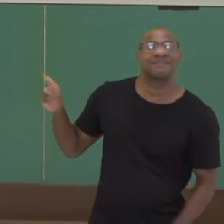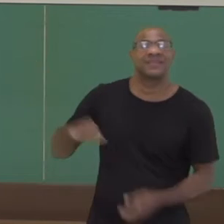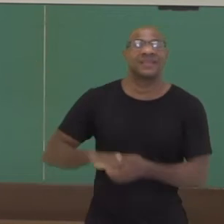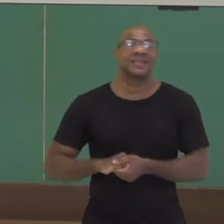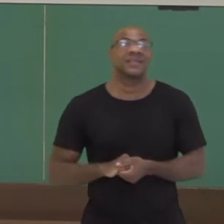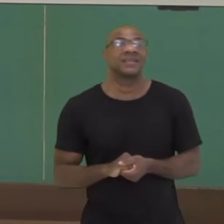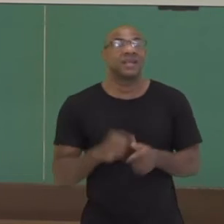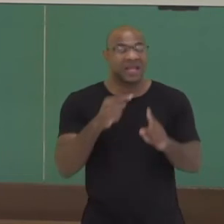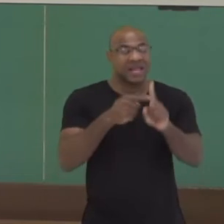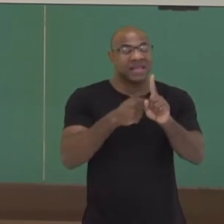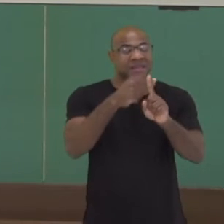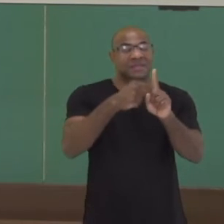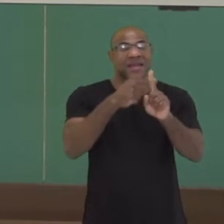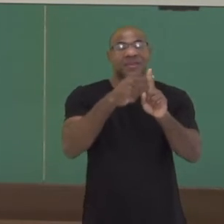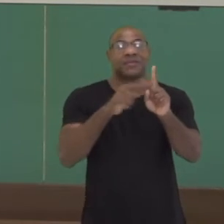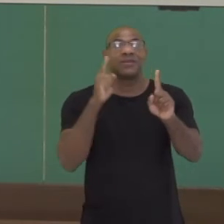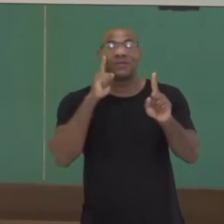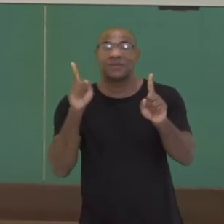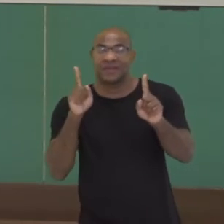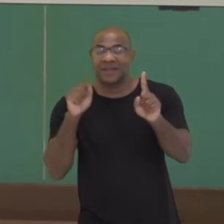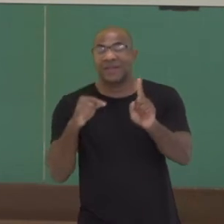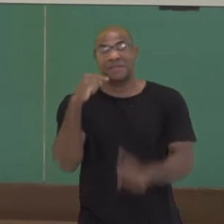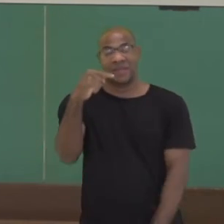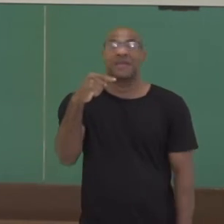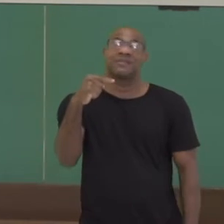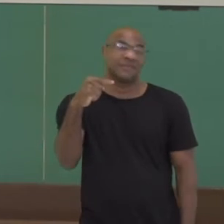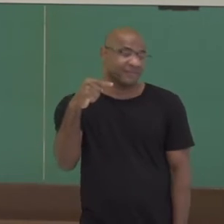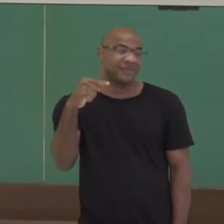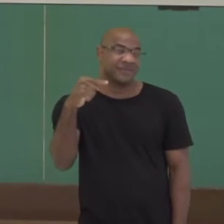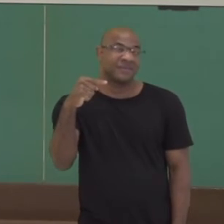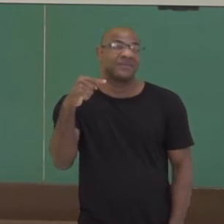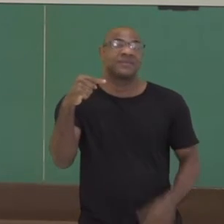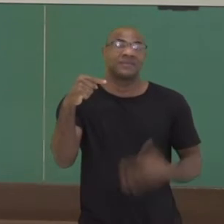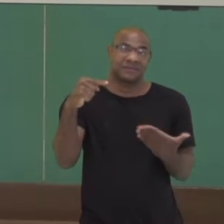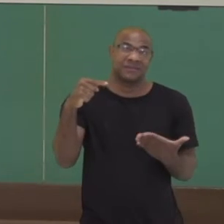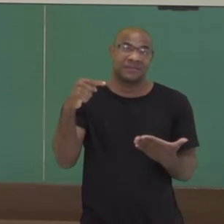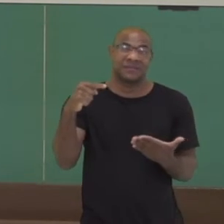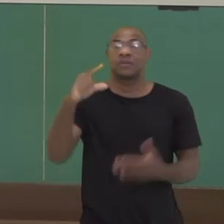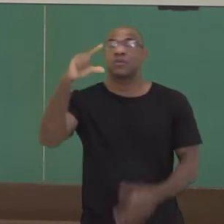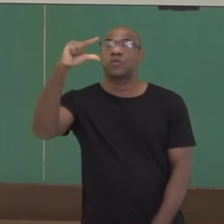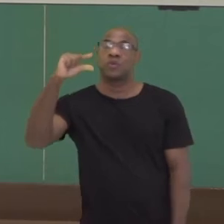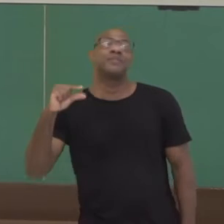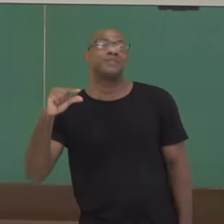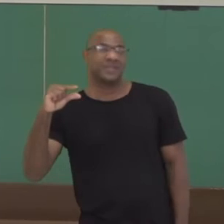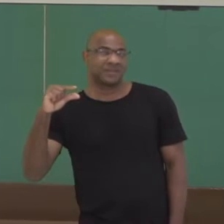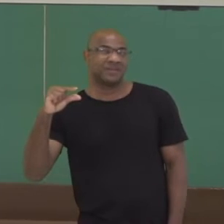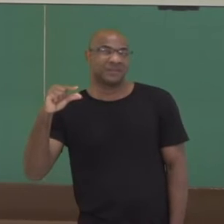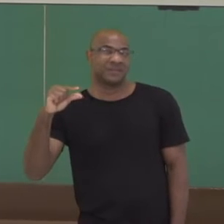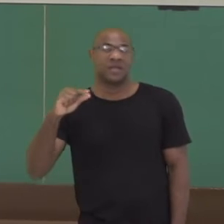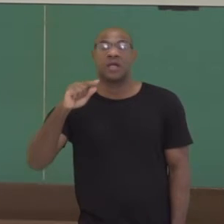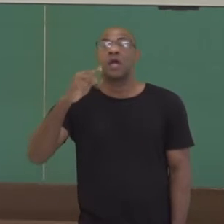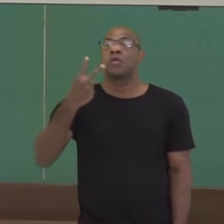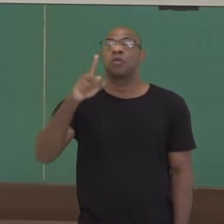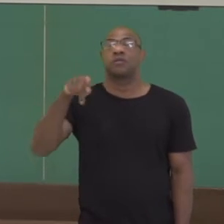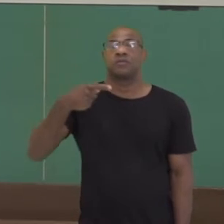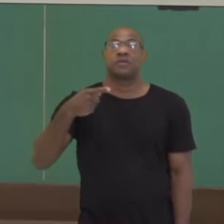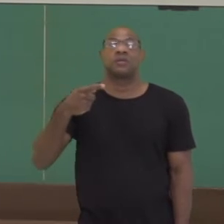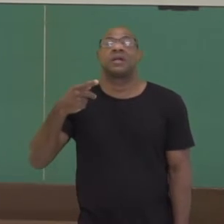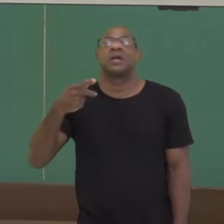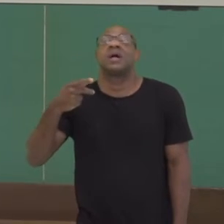essa temperatura, como ficou negativa, ela diminuiu 2,4